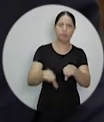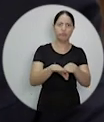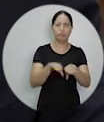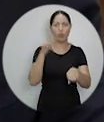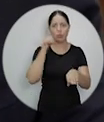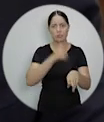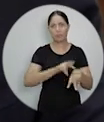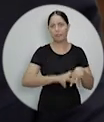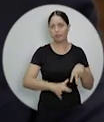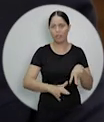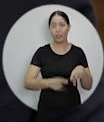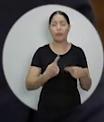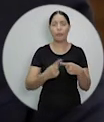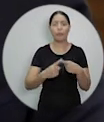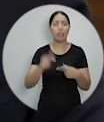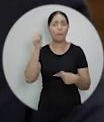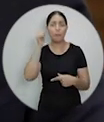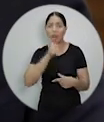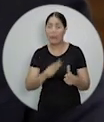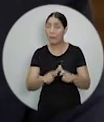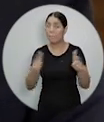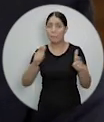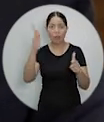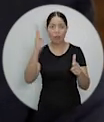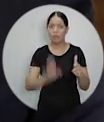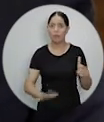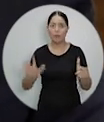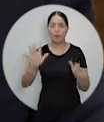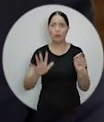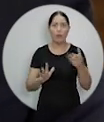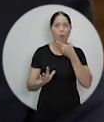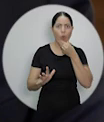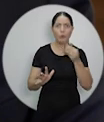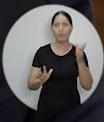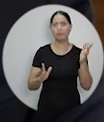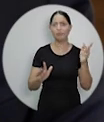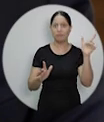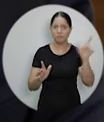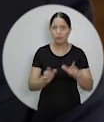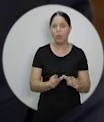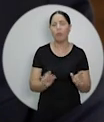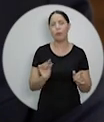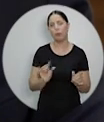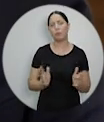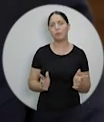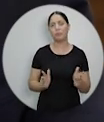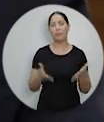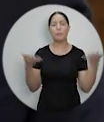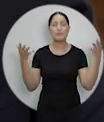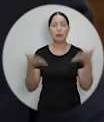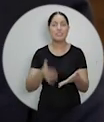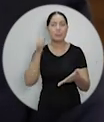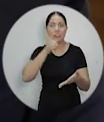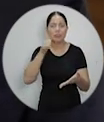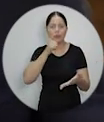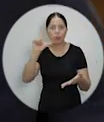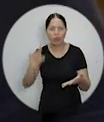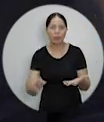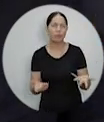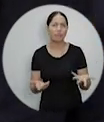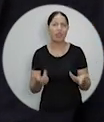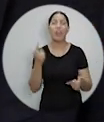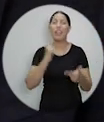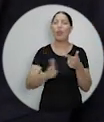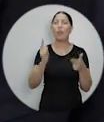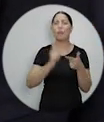tendo em vista que nós temos mais mulheres do que homens no país. Isso ainda não é garantido na participação da mulher. Lógico que isso é um